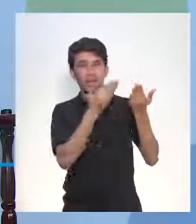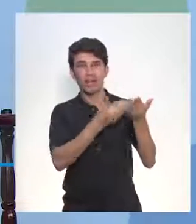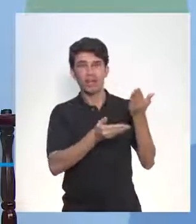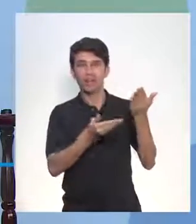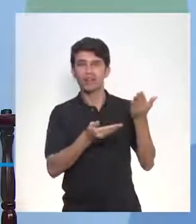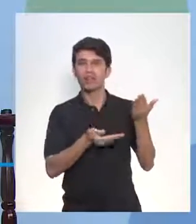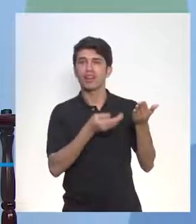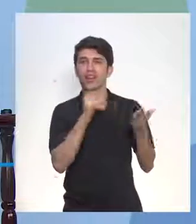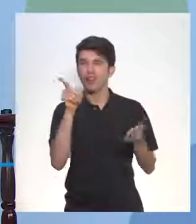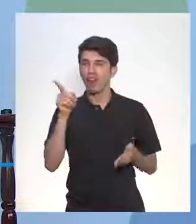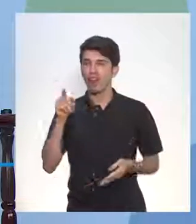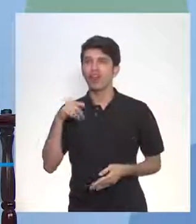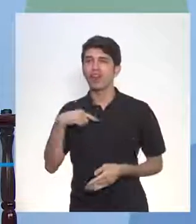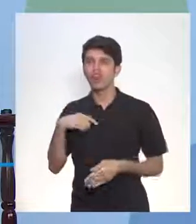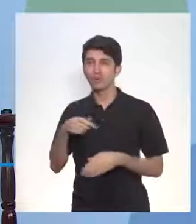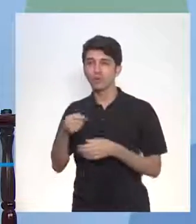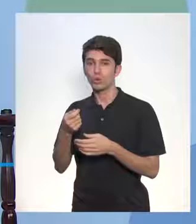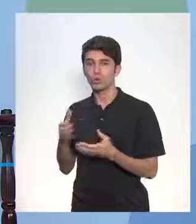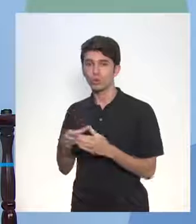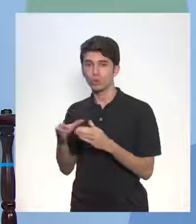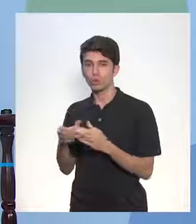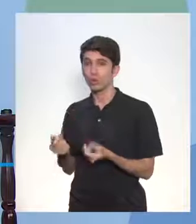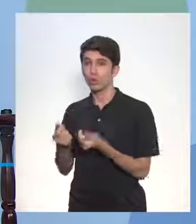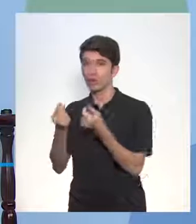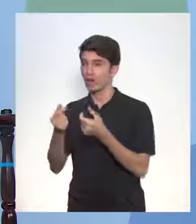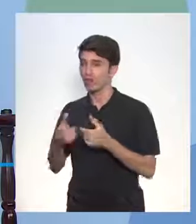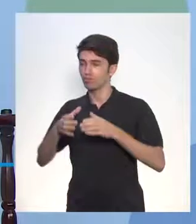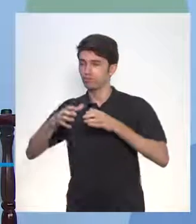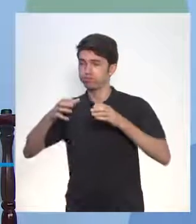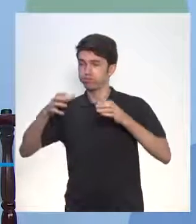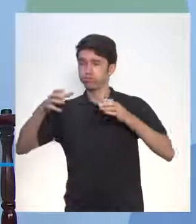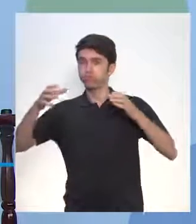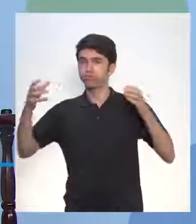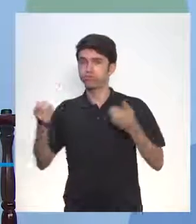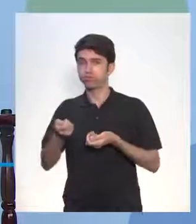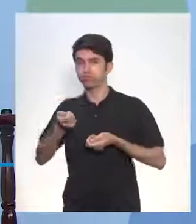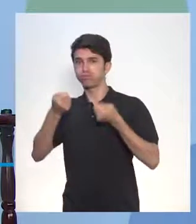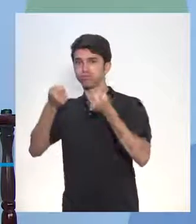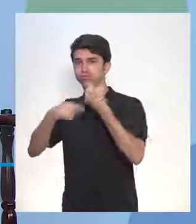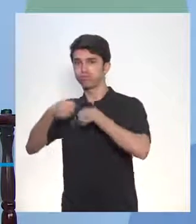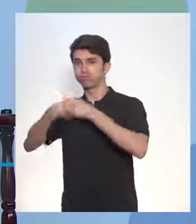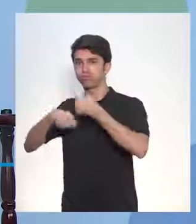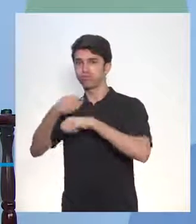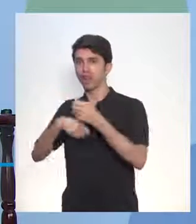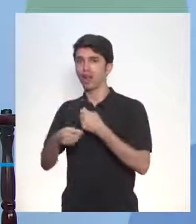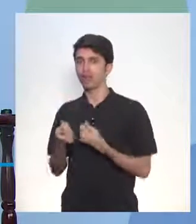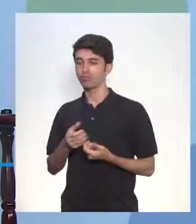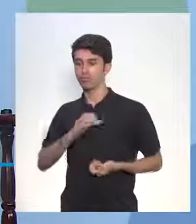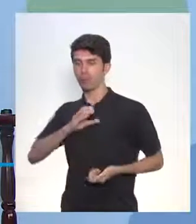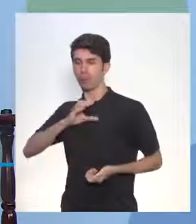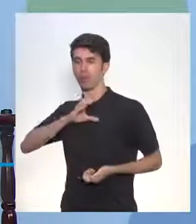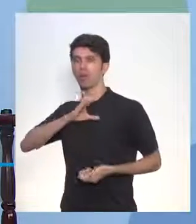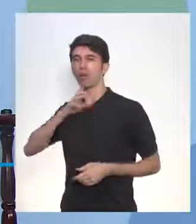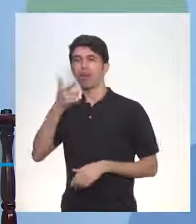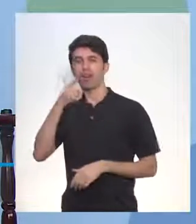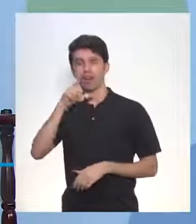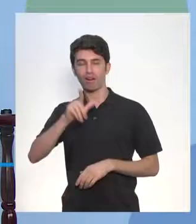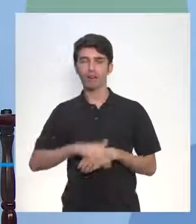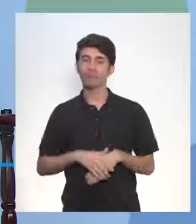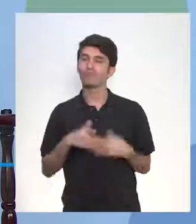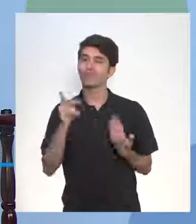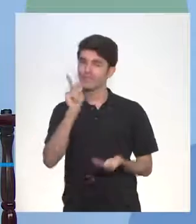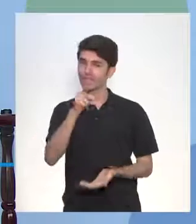inclusive patrocinavam grandes festas. Bem legal que a Pro Carmen trouxe. Sim, as cruzadas tiveram uma